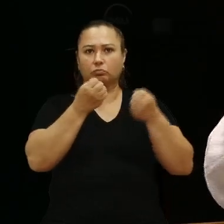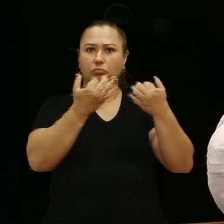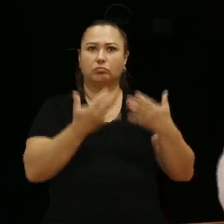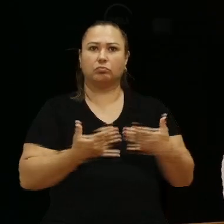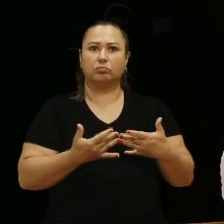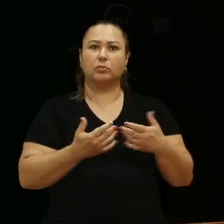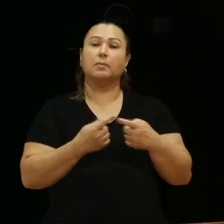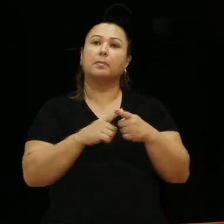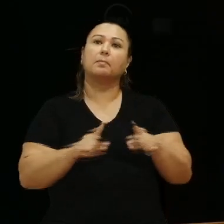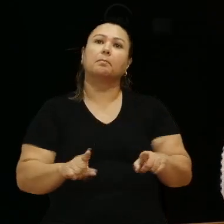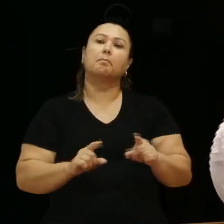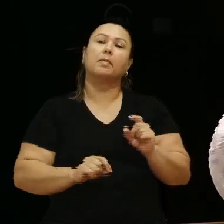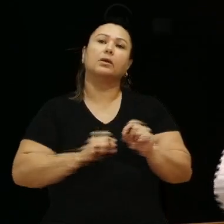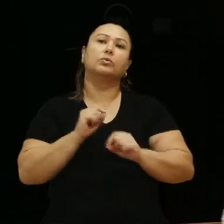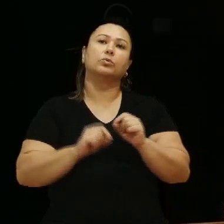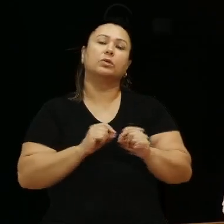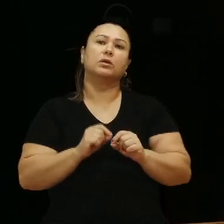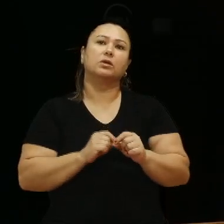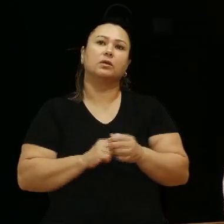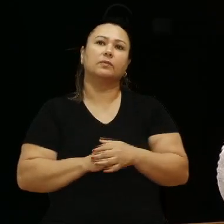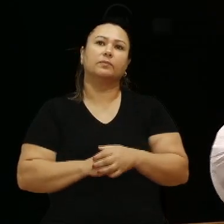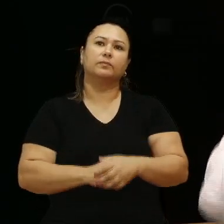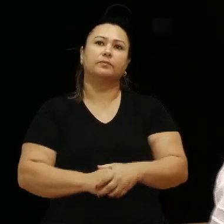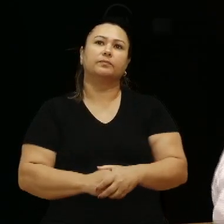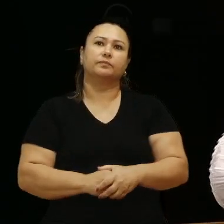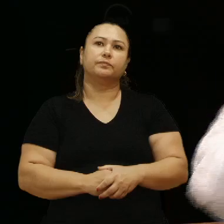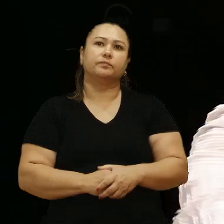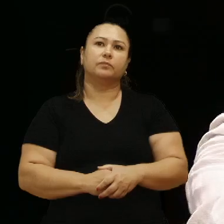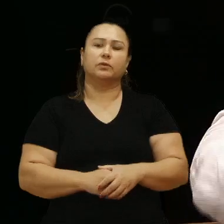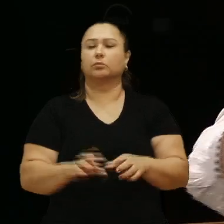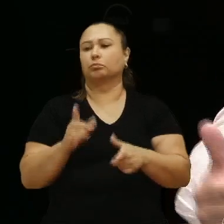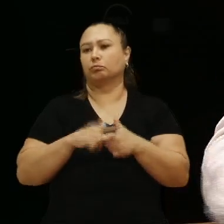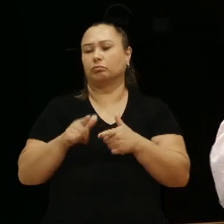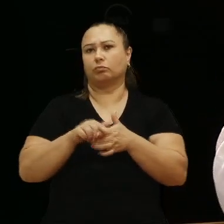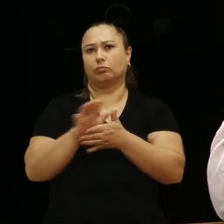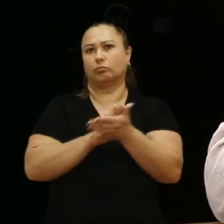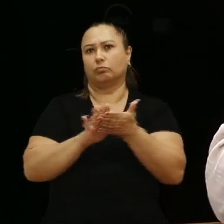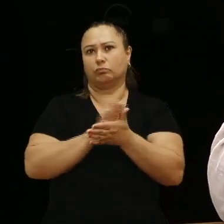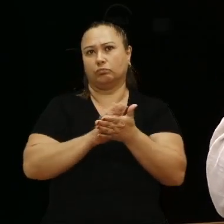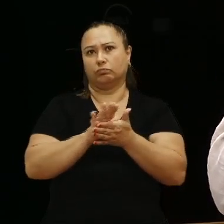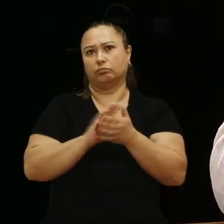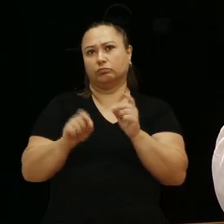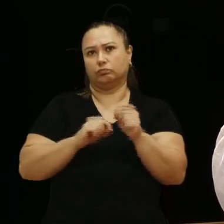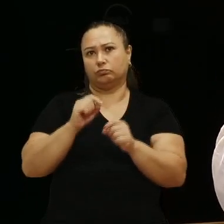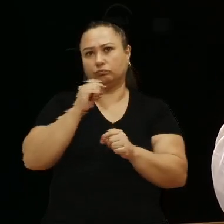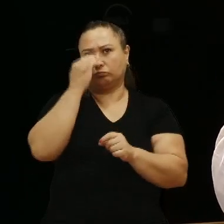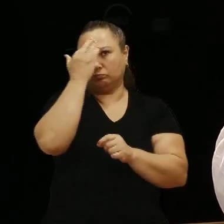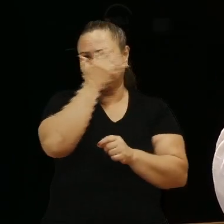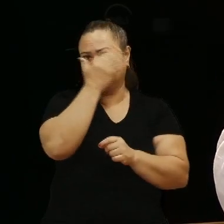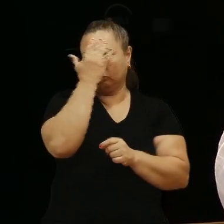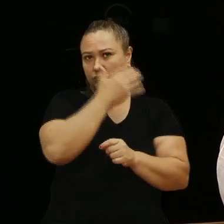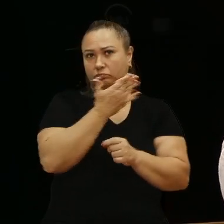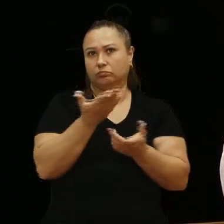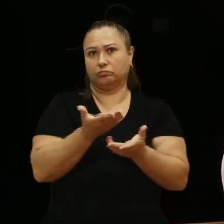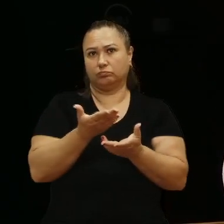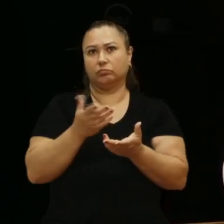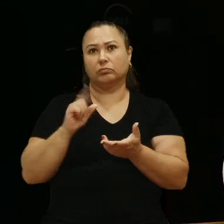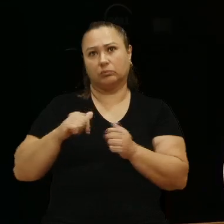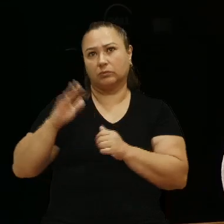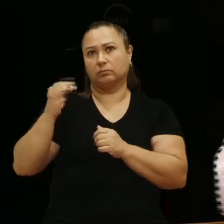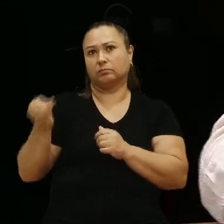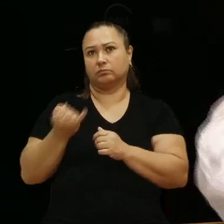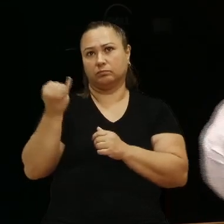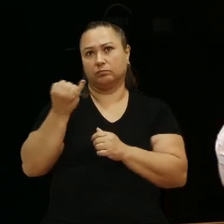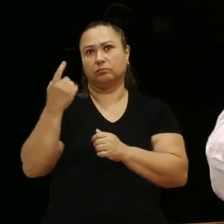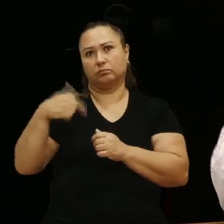justificativa, mas mais do que isso, não interfere na competência do prefeito, que é a situação mais importante aqui que